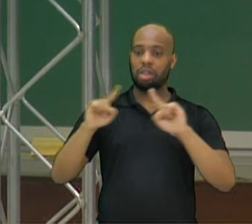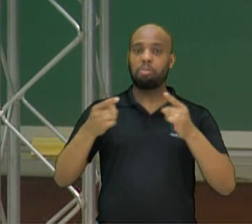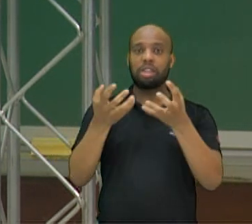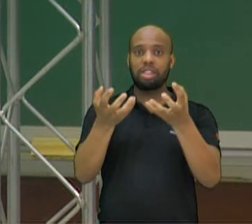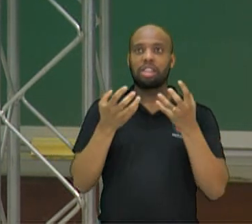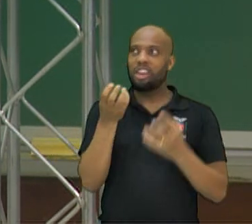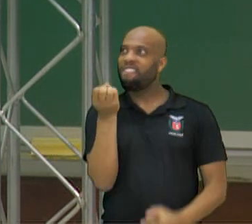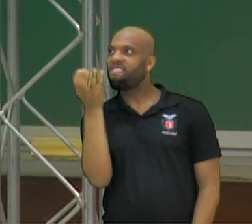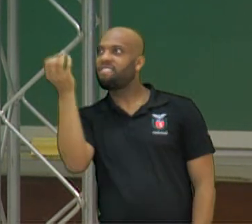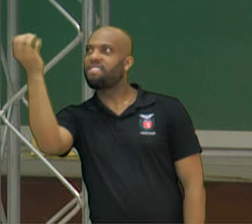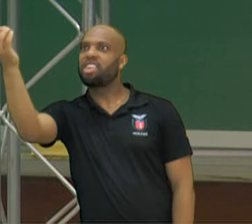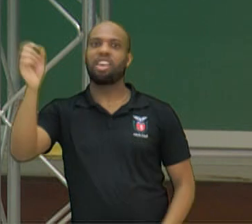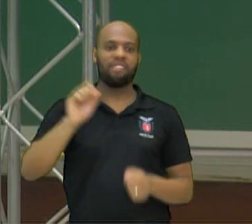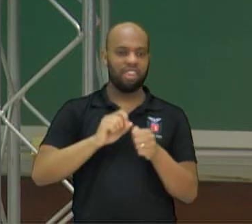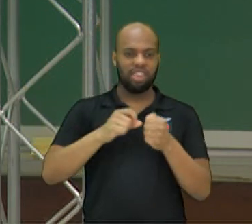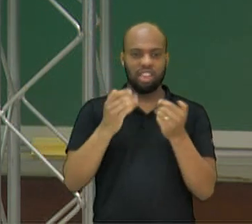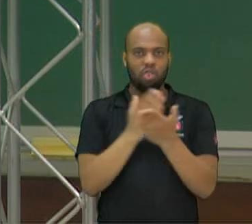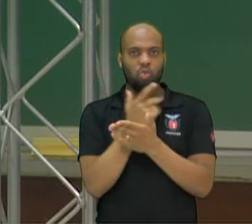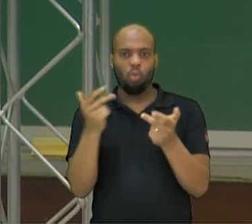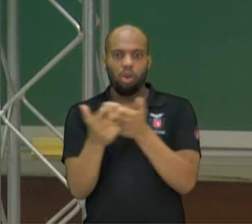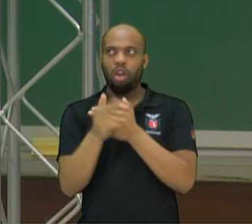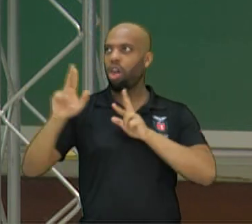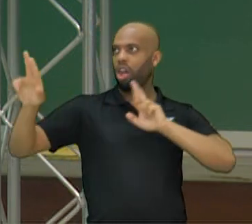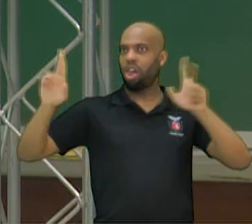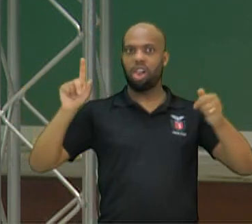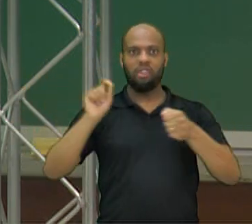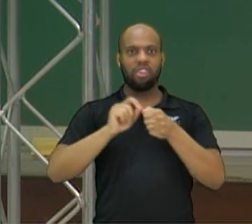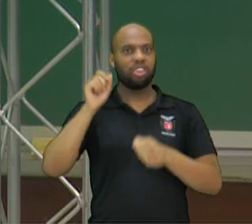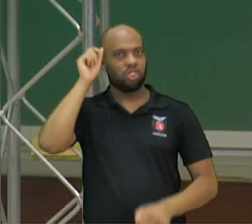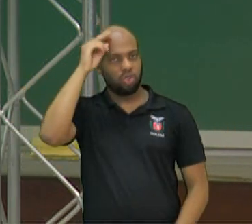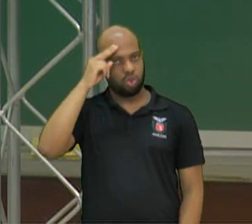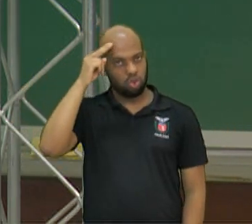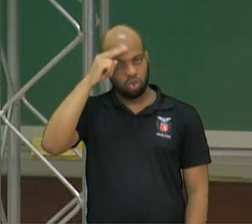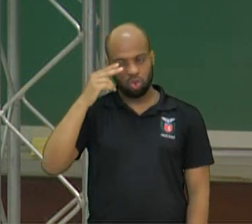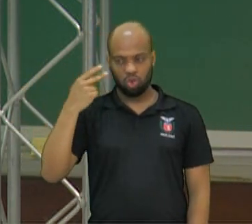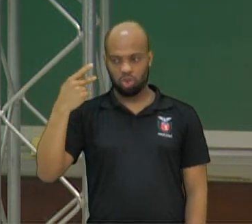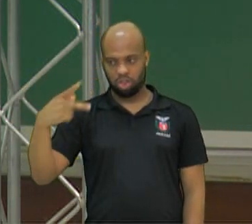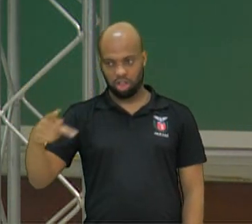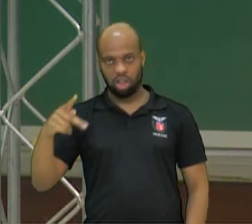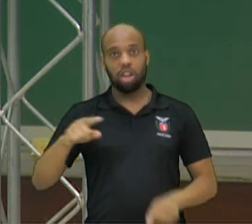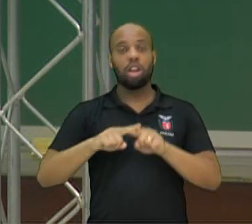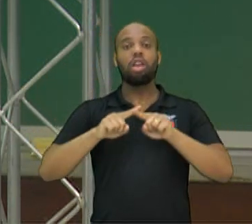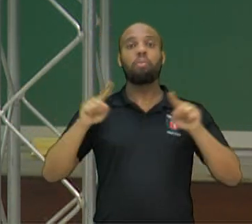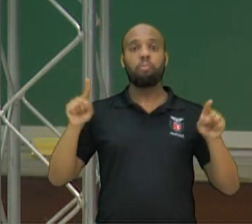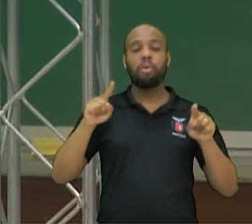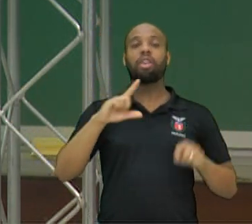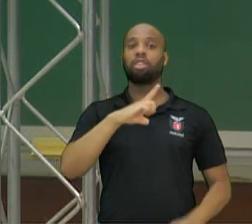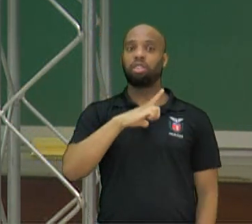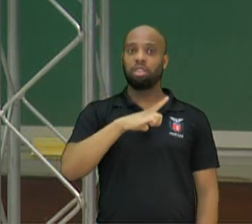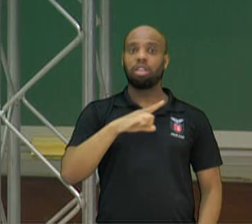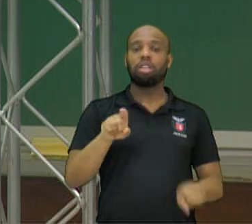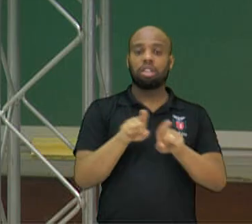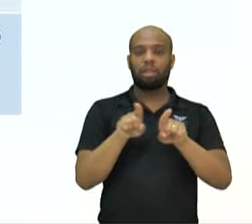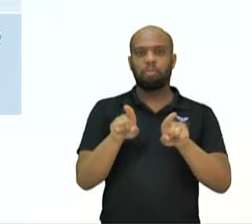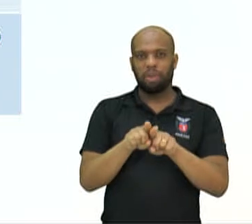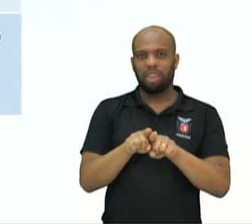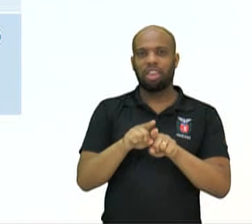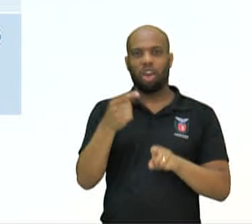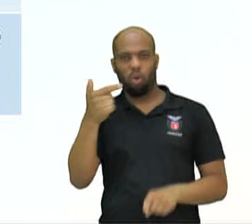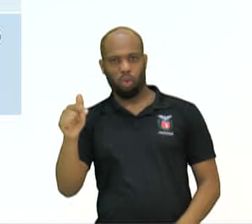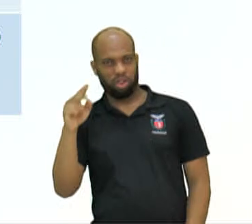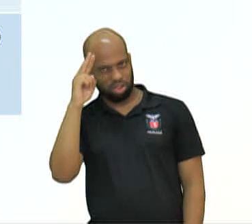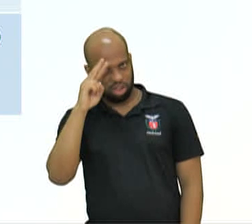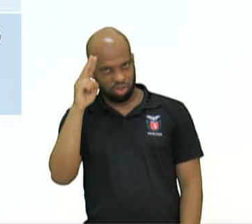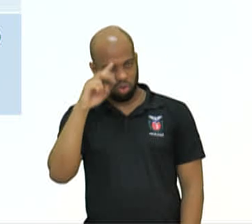se aventurar pela vida e realizar o seu grande sonho. Porém, nós temos Raimundo Pelado